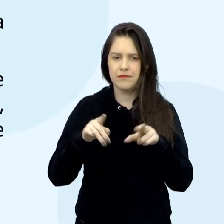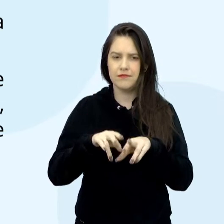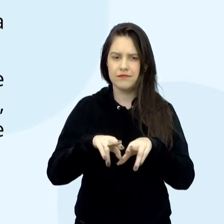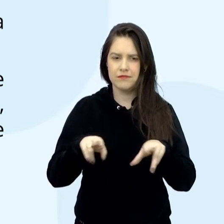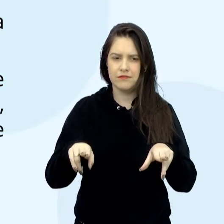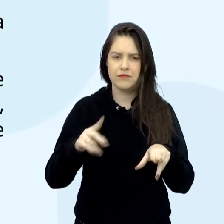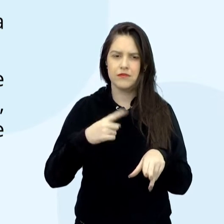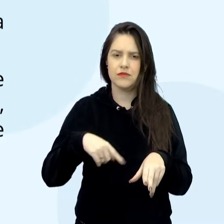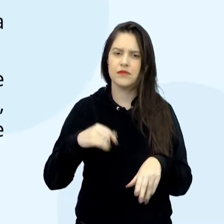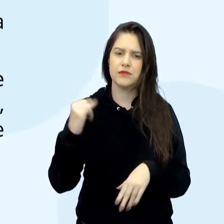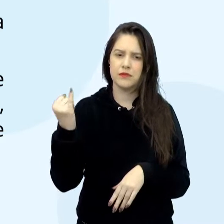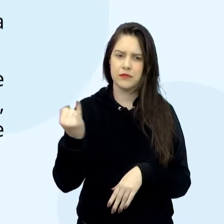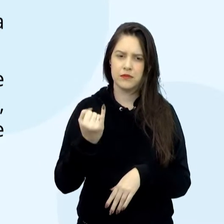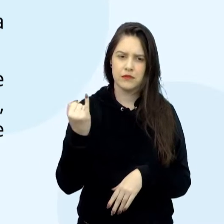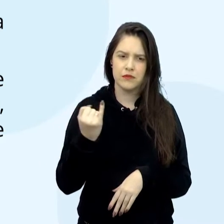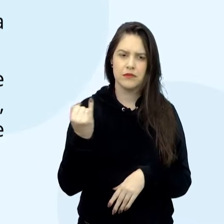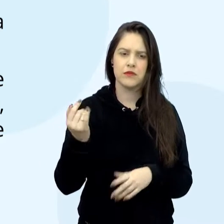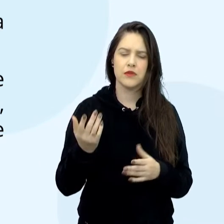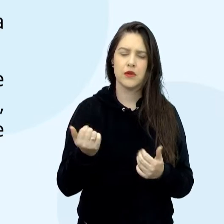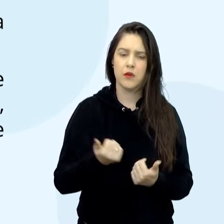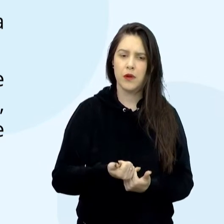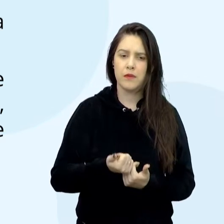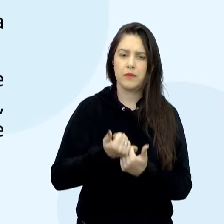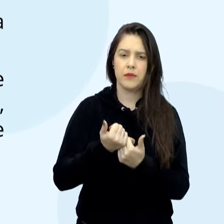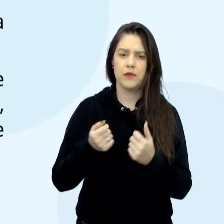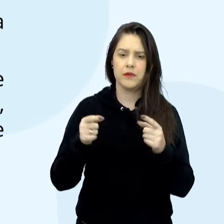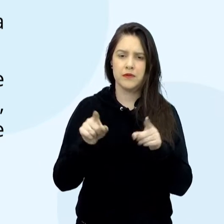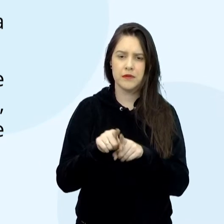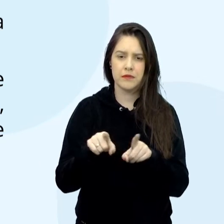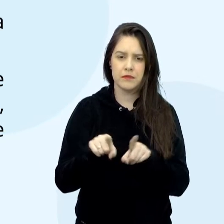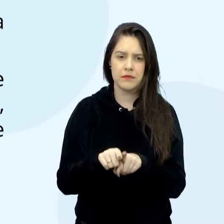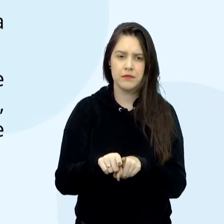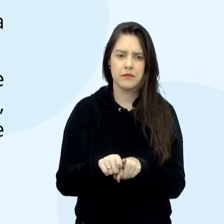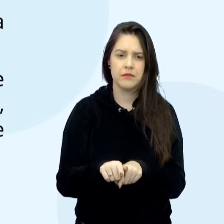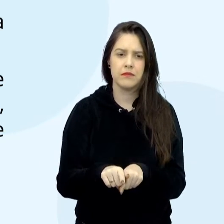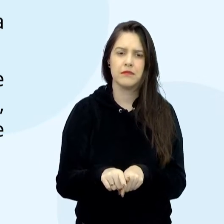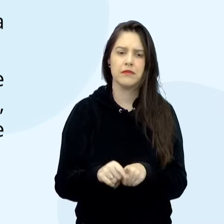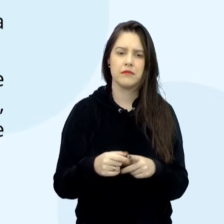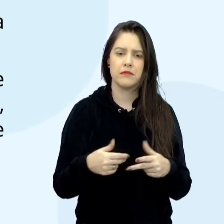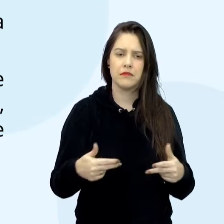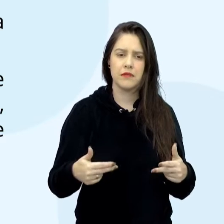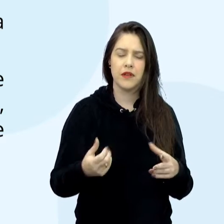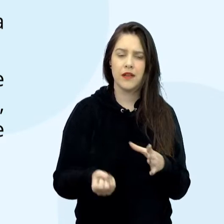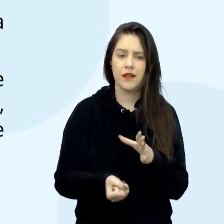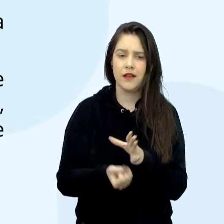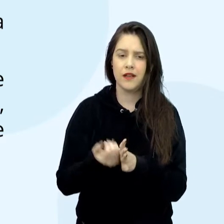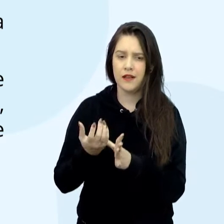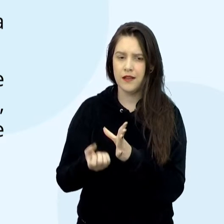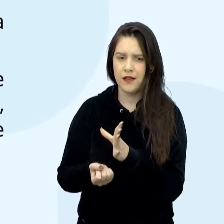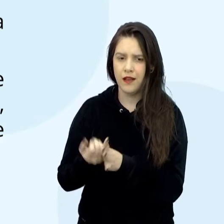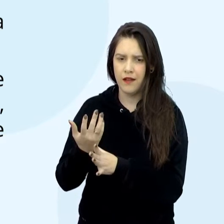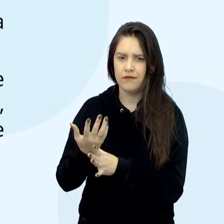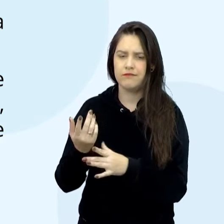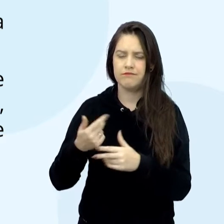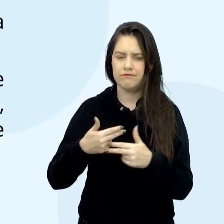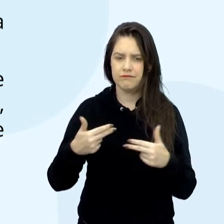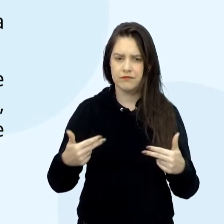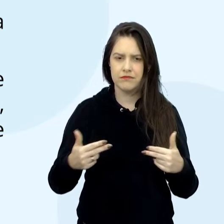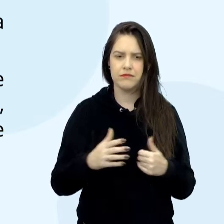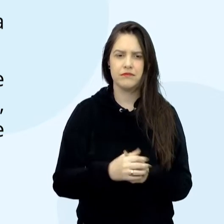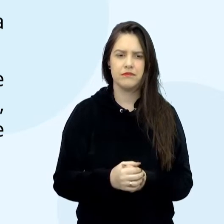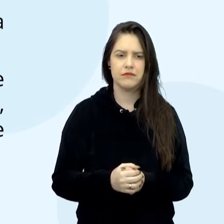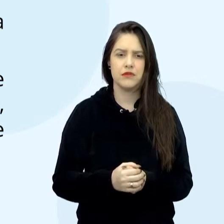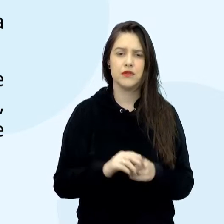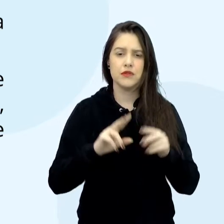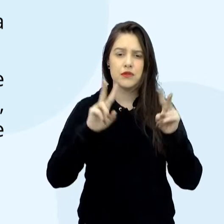científica, mas aí o de criações também ele vem para ampliar aí a questão dos nossos eixos.